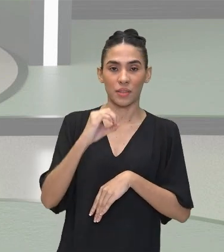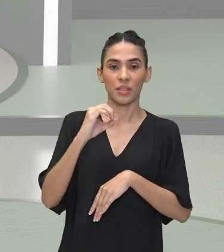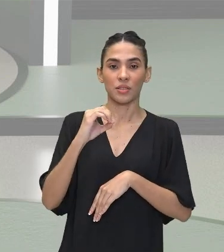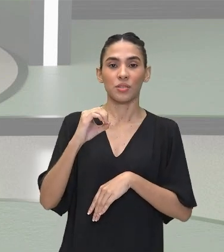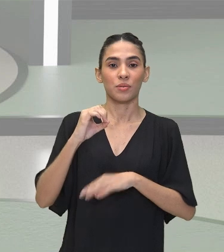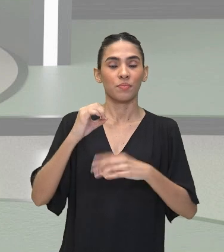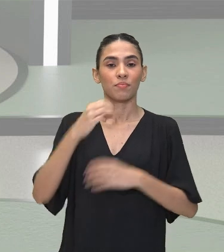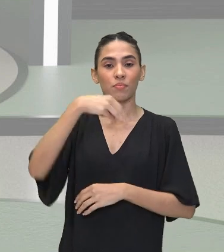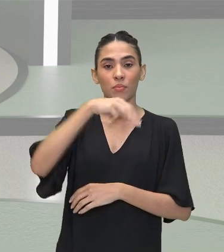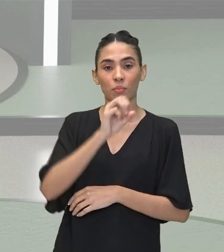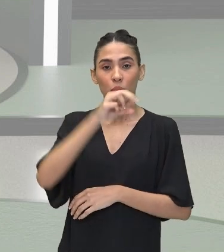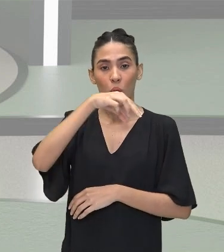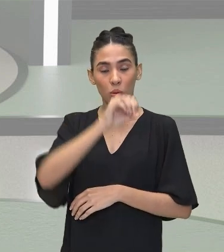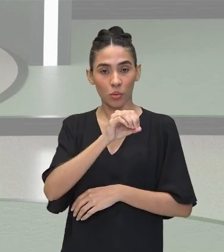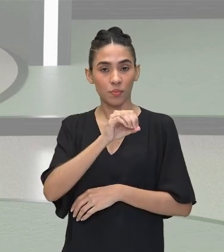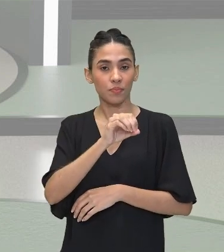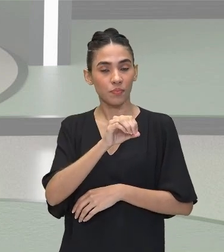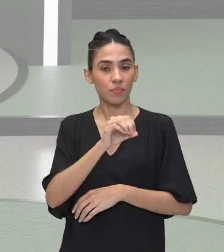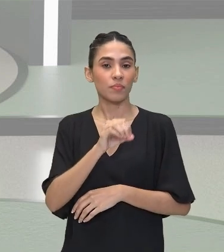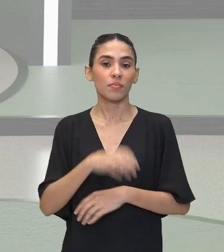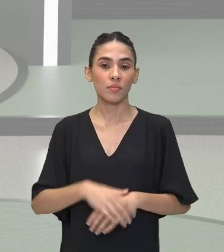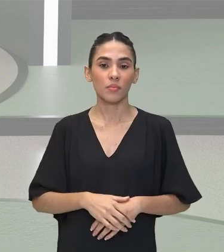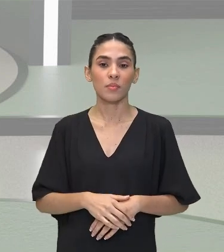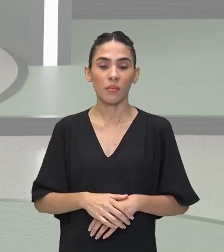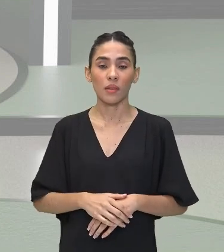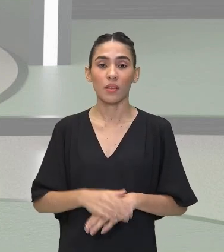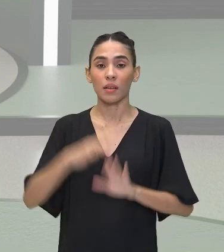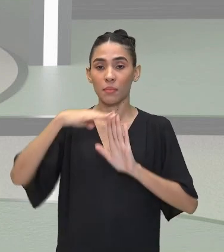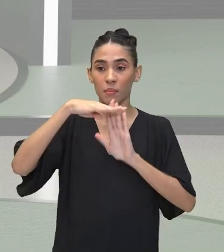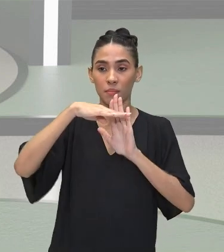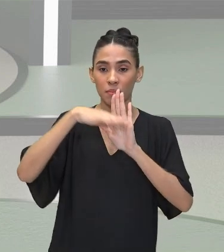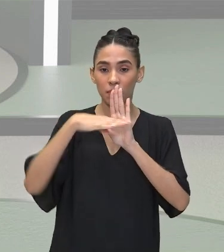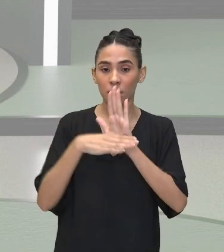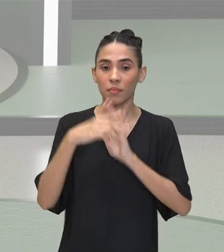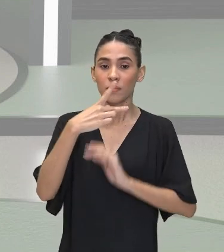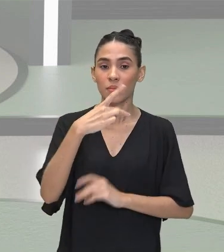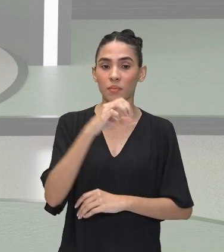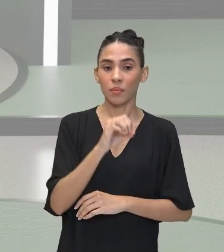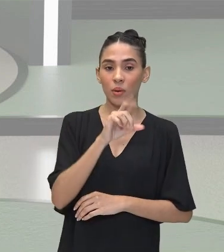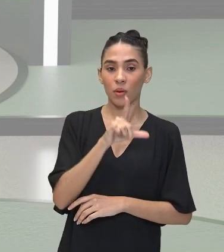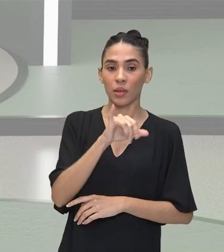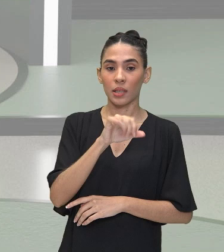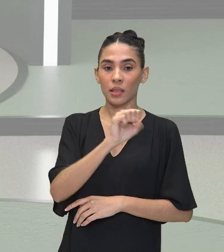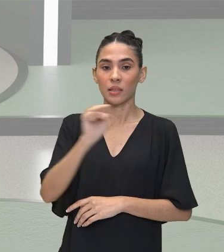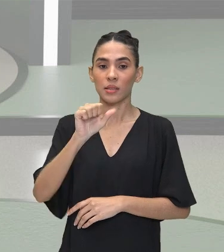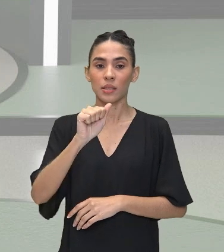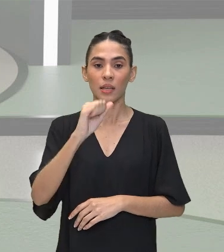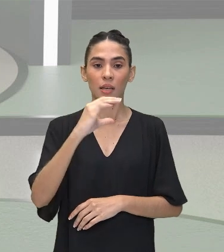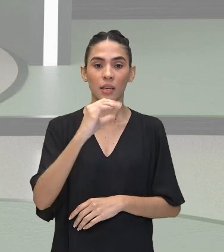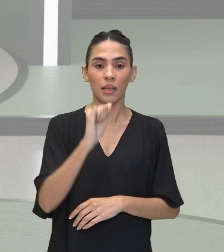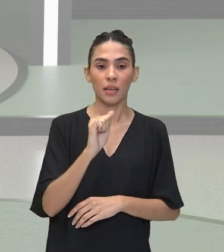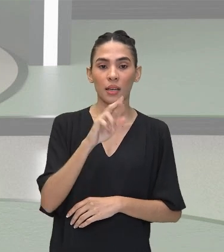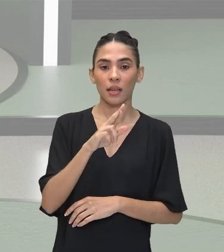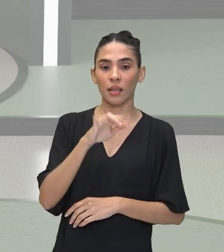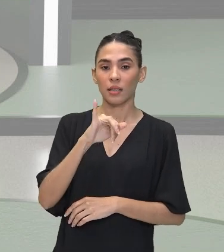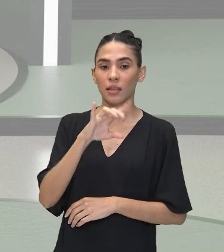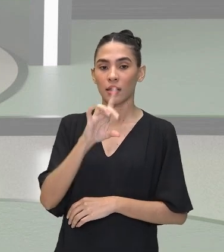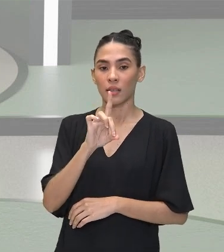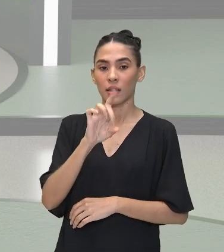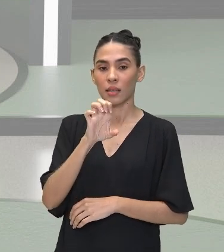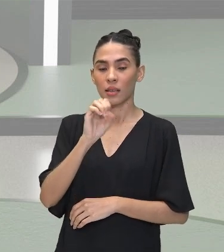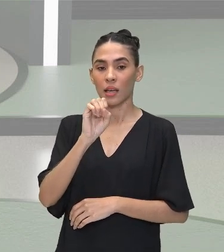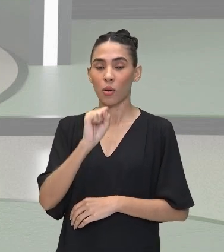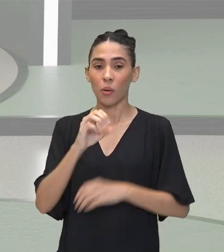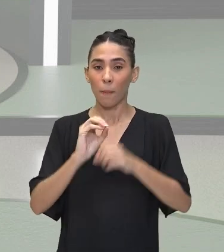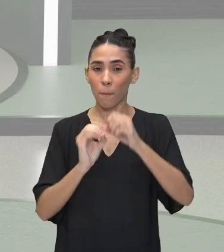20 monossacarídeos, e aí eles são classificados como polissacarídeos, ou seja, moléculas que são